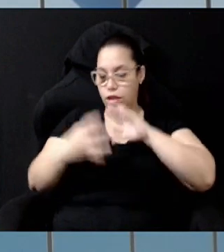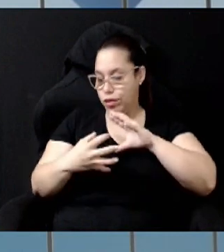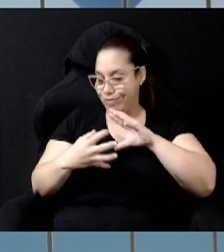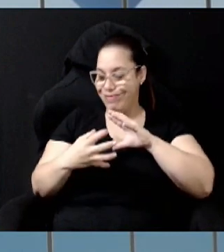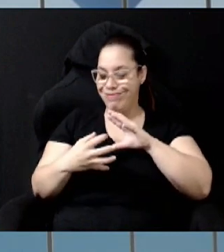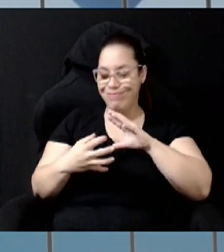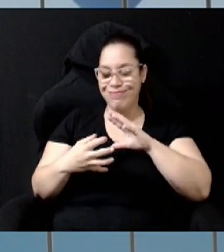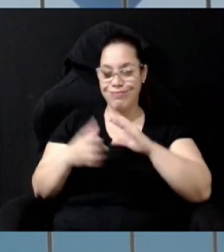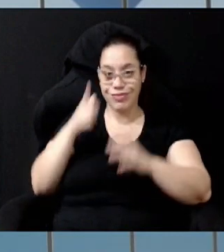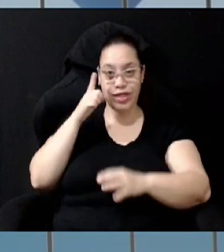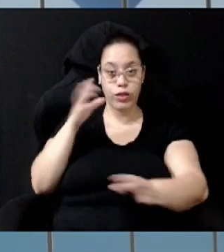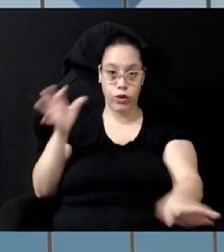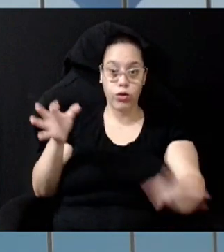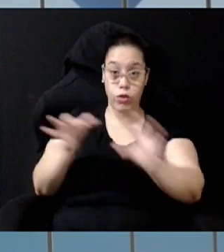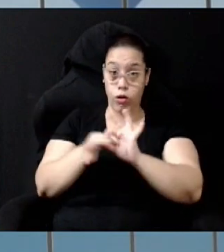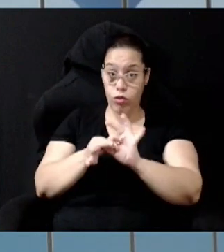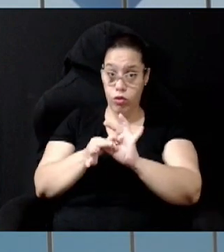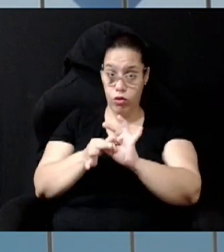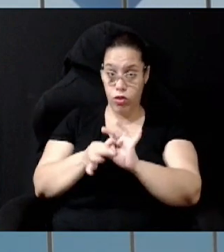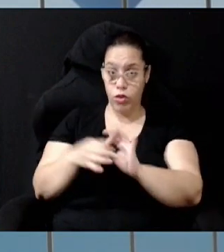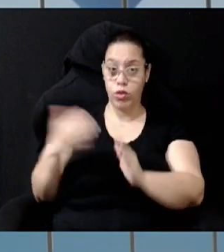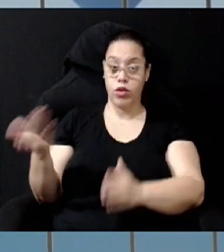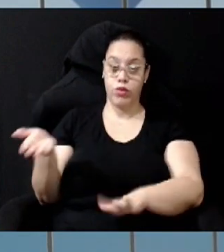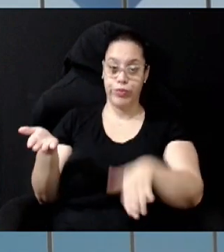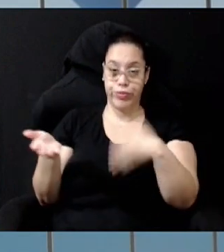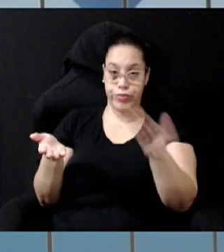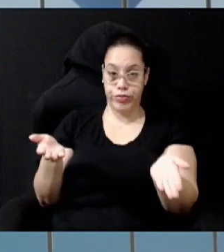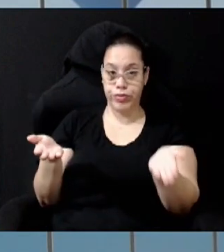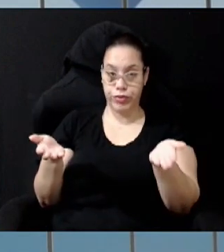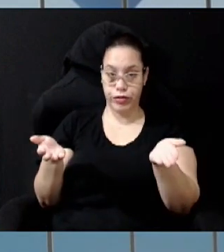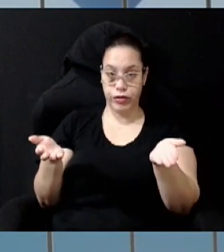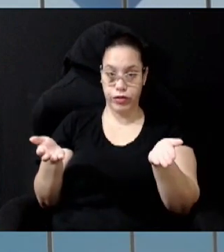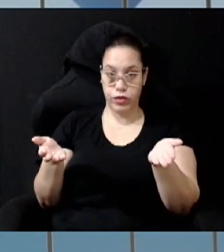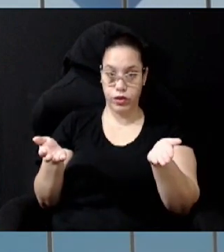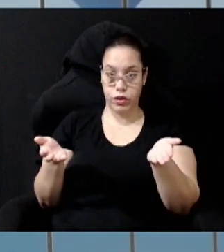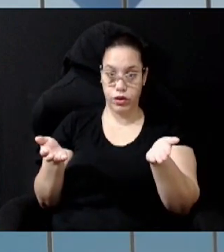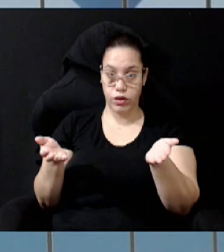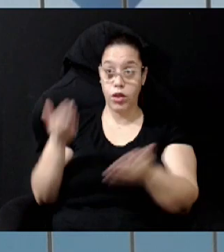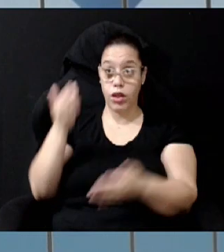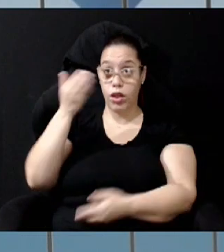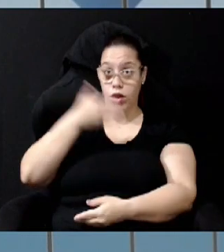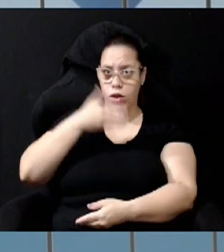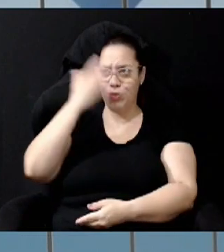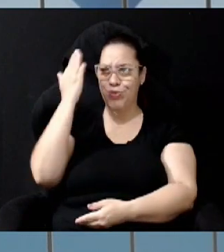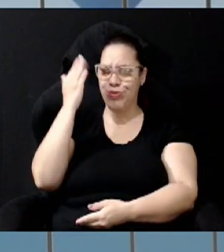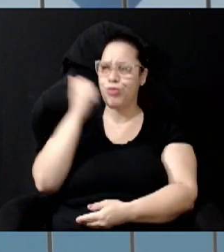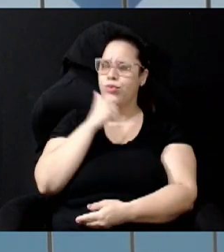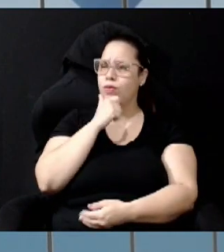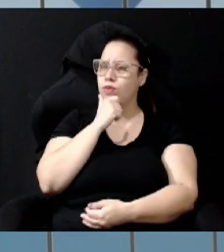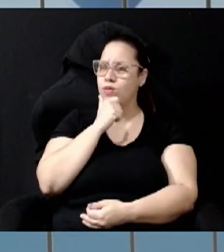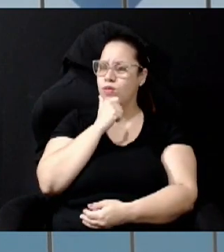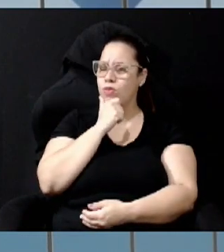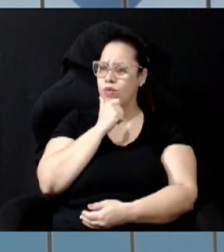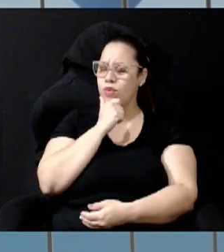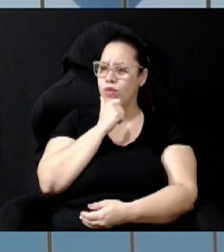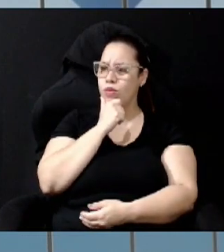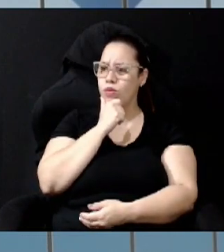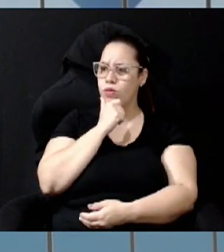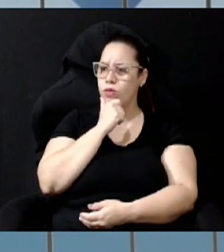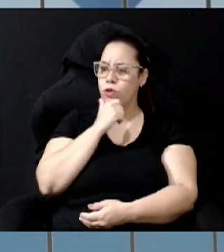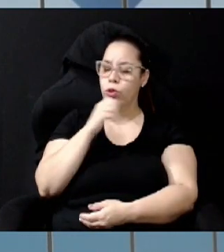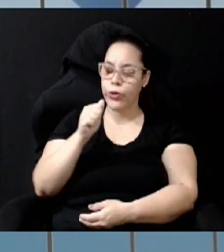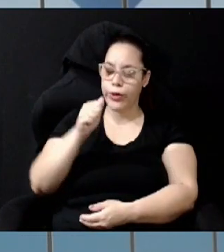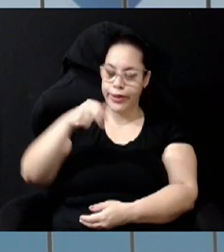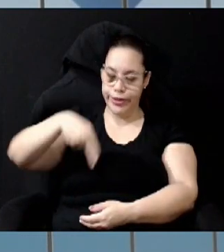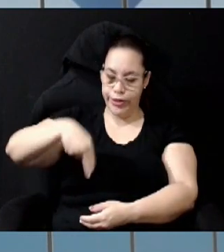linkar tanto uma quanto a outra. E essa visão do antropólogo, de você ter